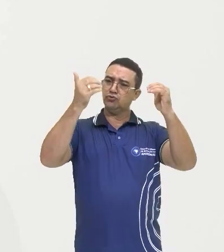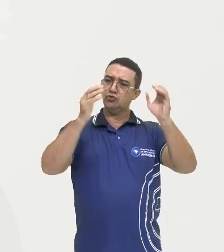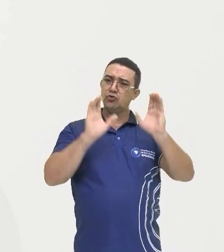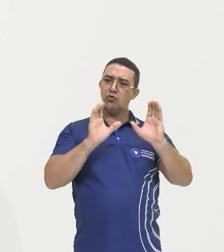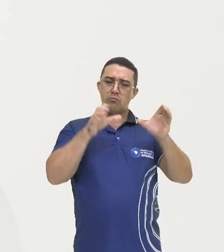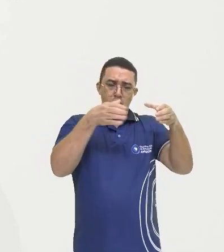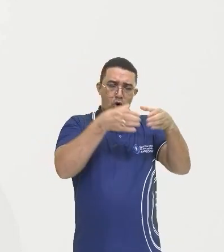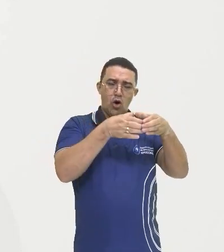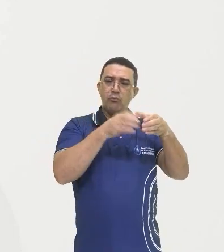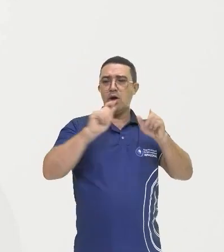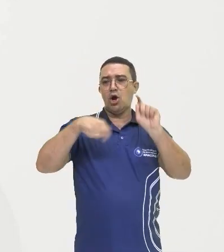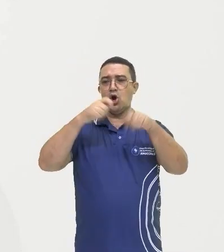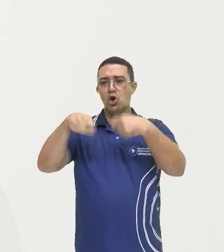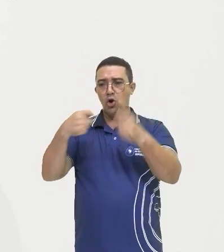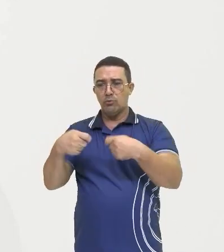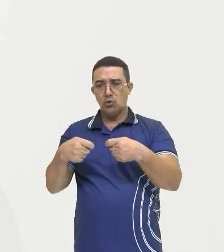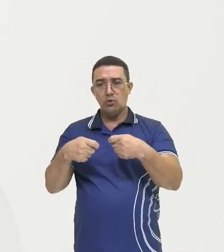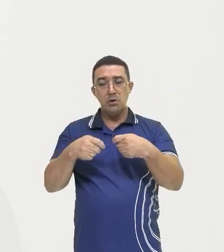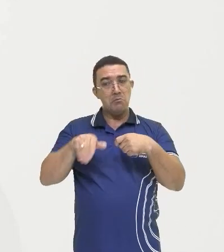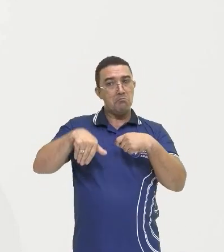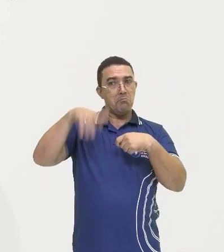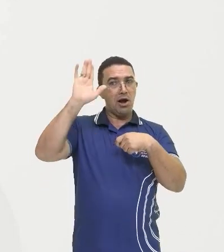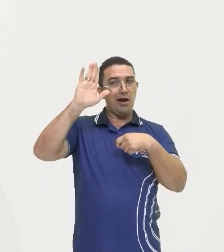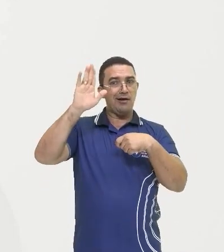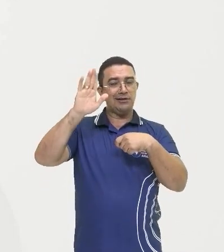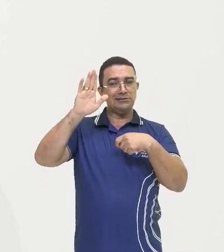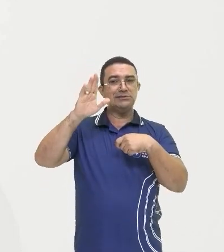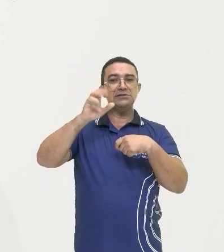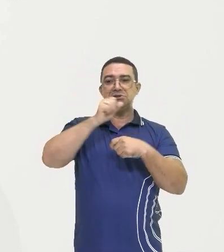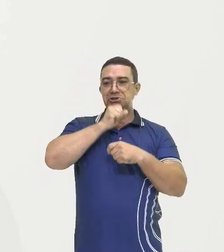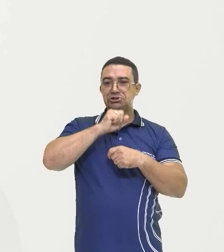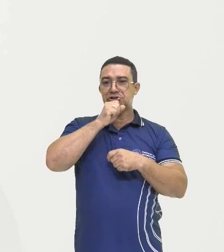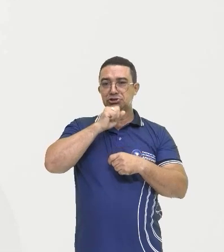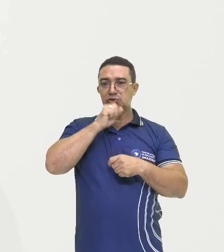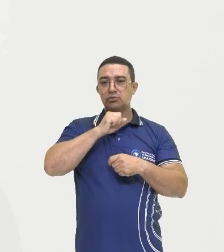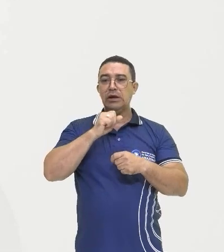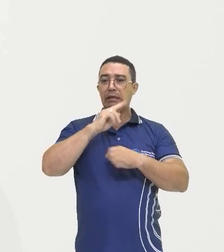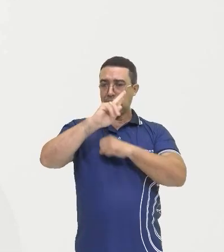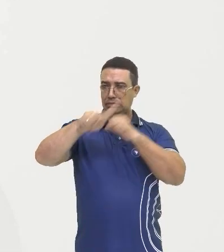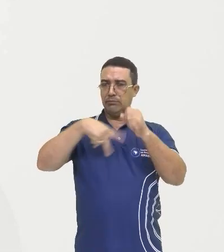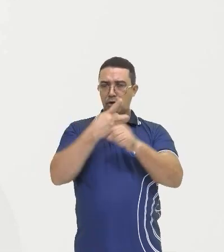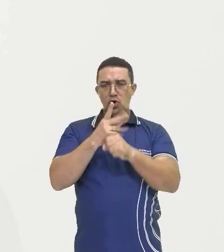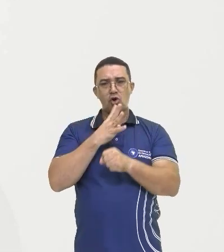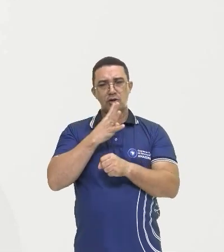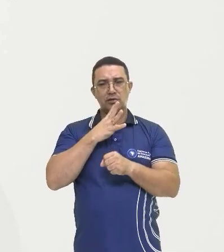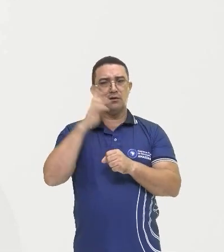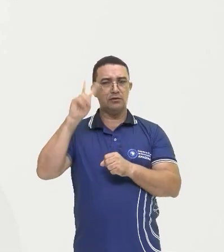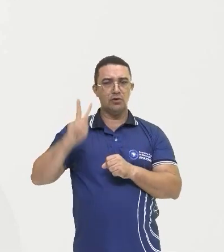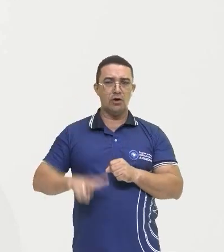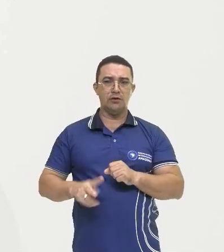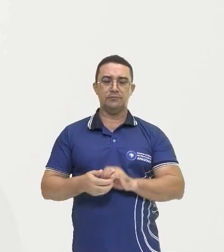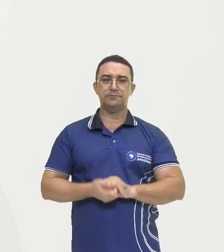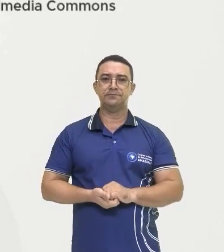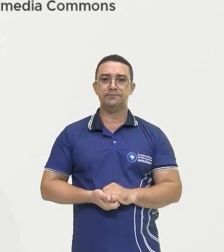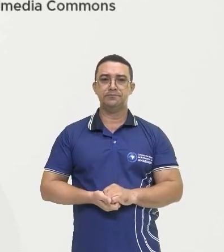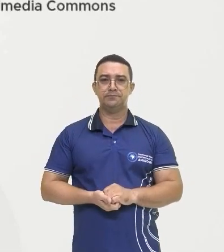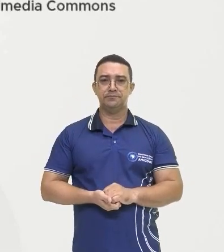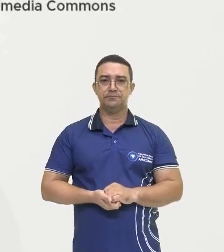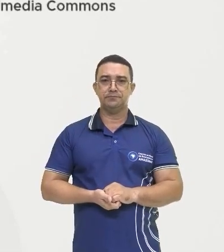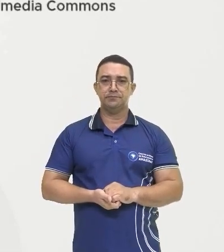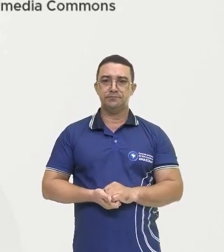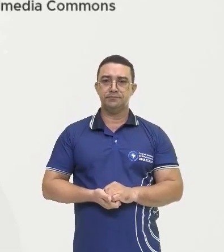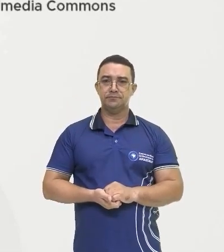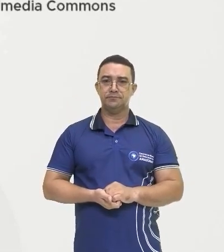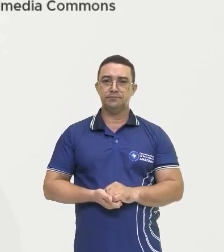É um bloco coeso, é o mais antigo e a gente vai conhecer a história deles daqui a pouco. Tudo bem? Bem, não tem como